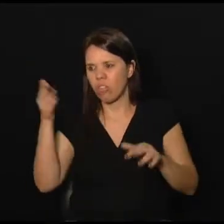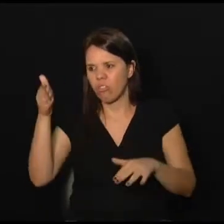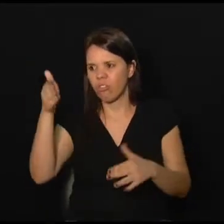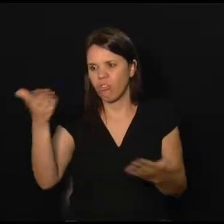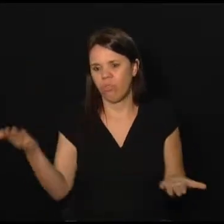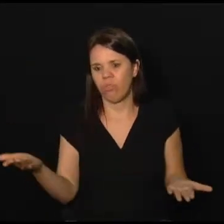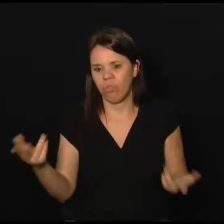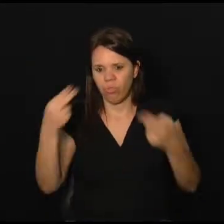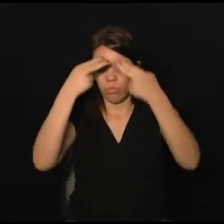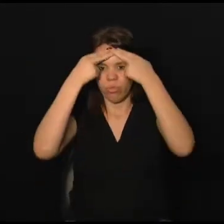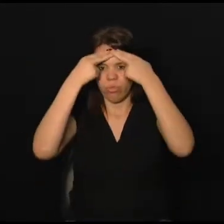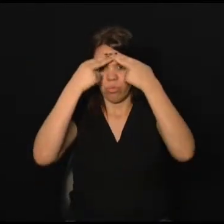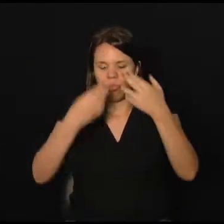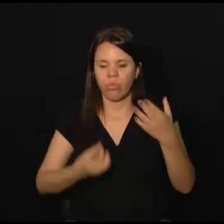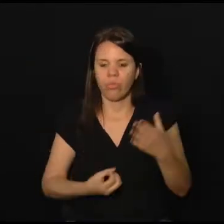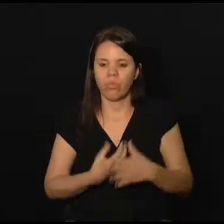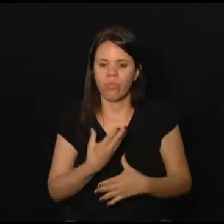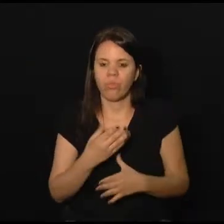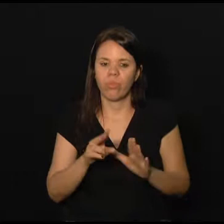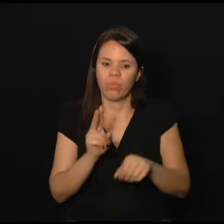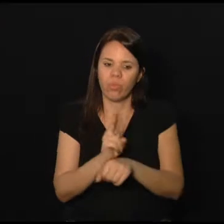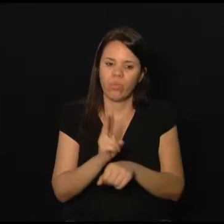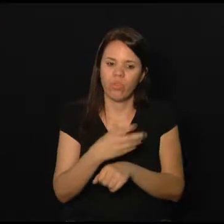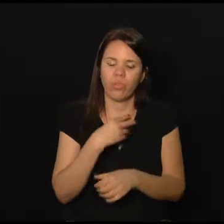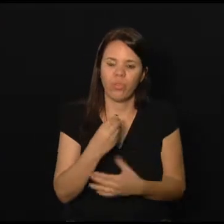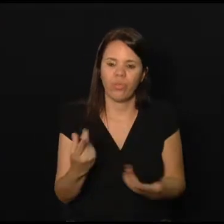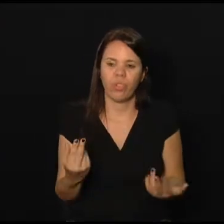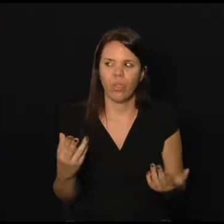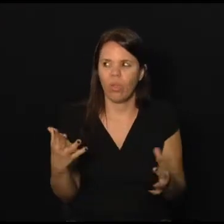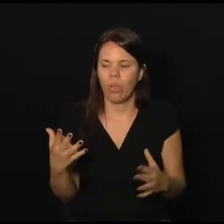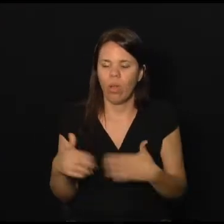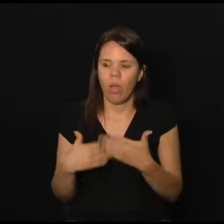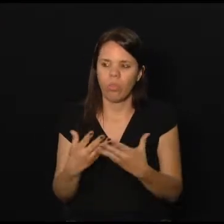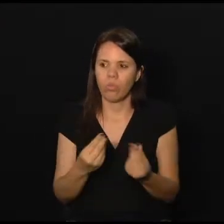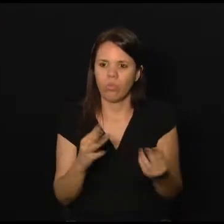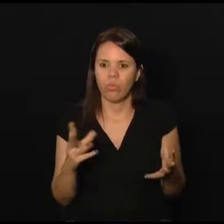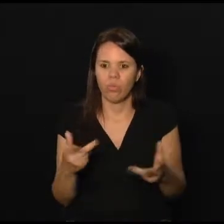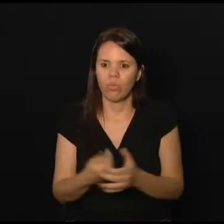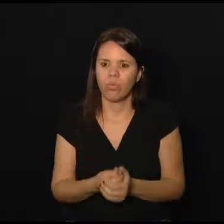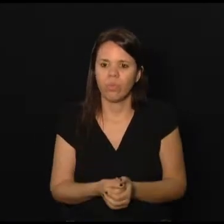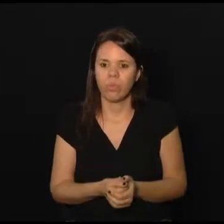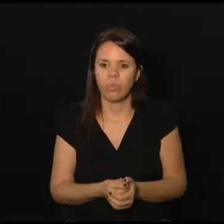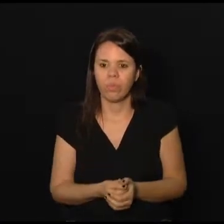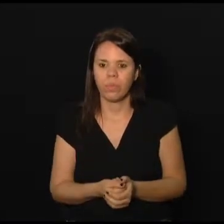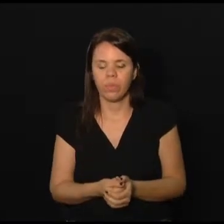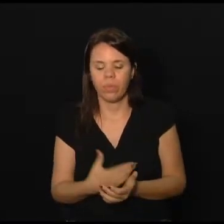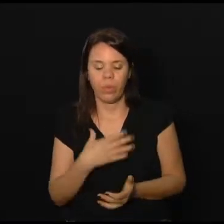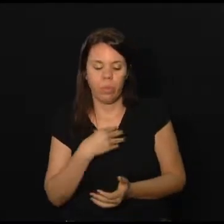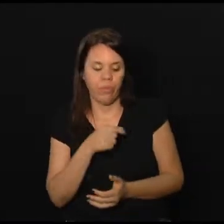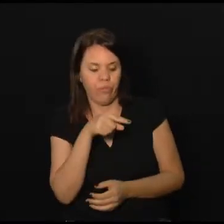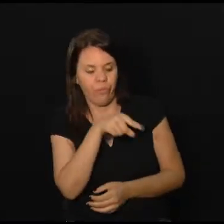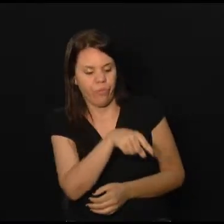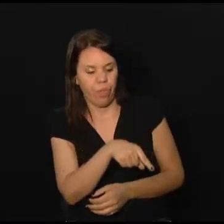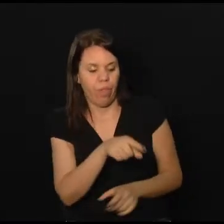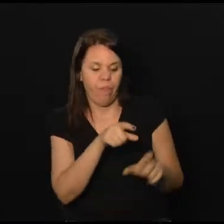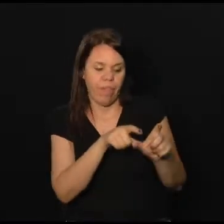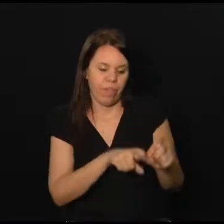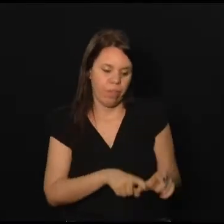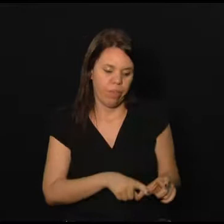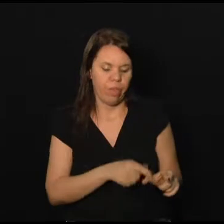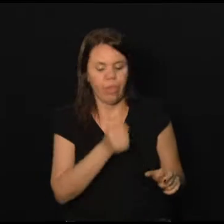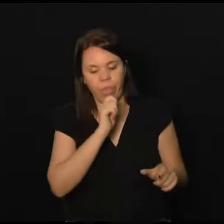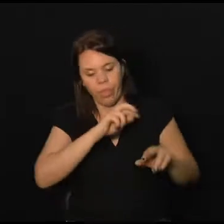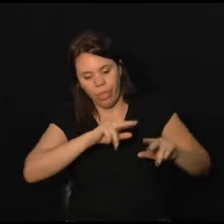um filho. Ninguém fala assim, nossa, hoje em dia tem de tudo, né? Mas ninguém fala, tipo, olha, meu filho vai ser um dependente químico